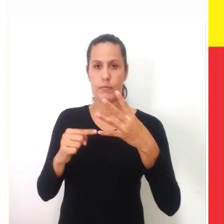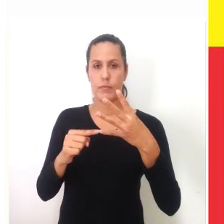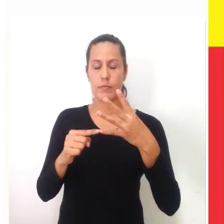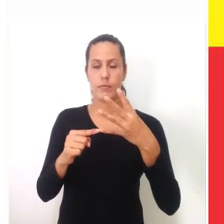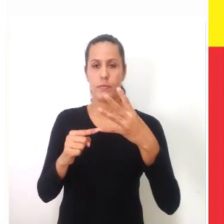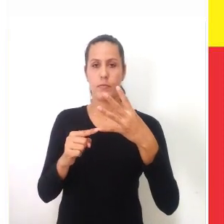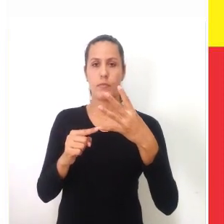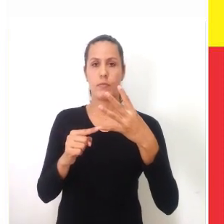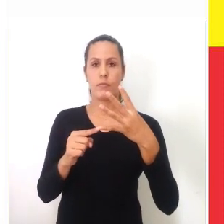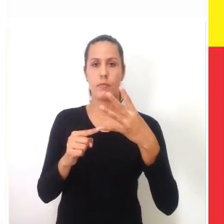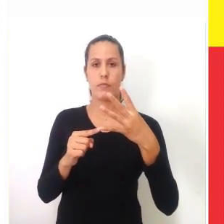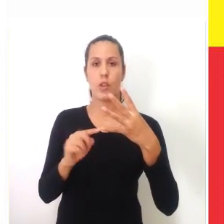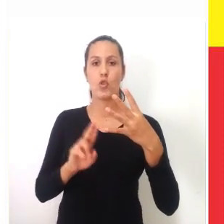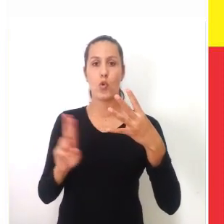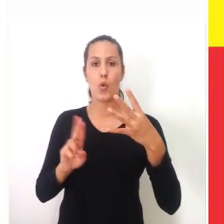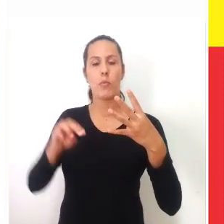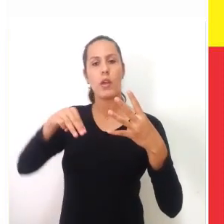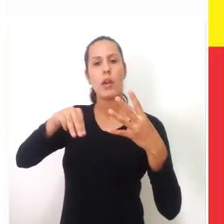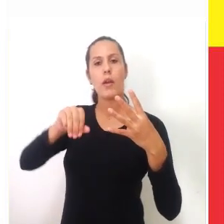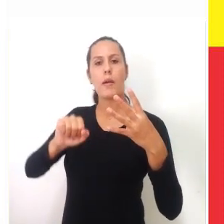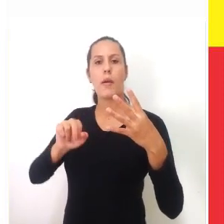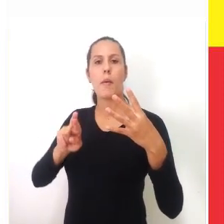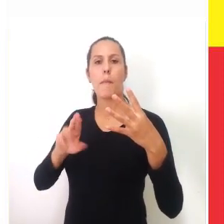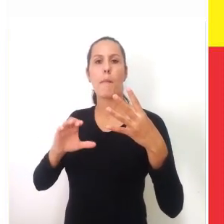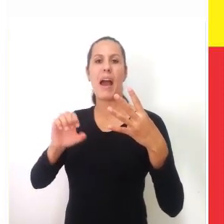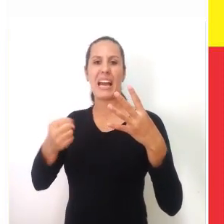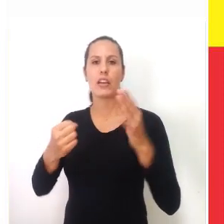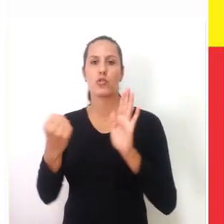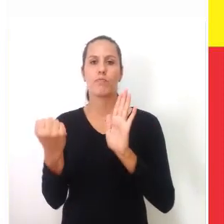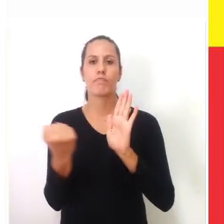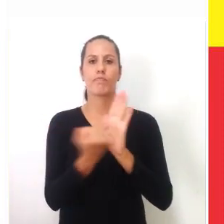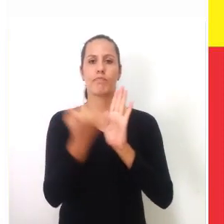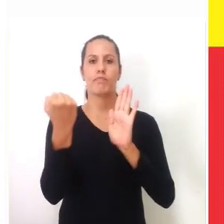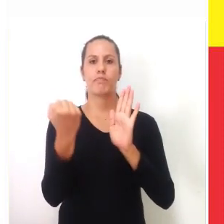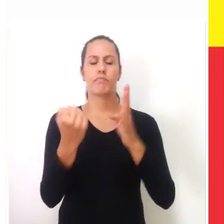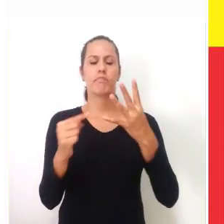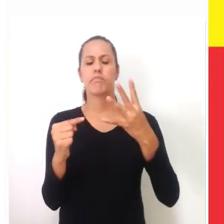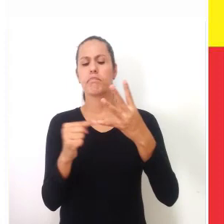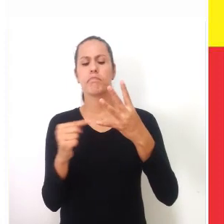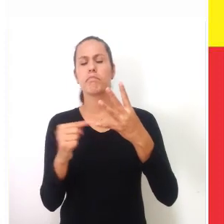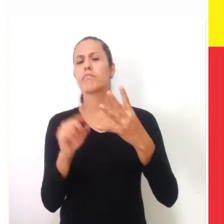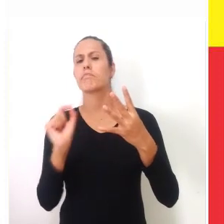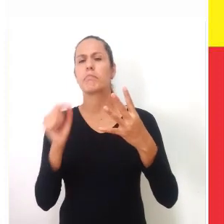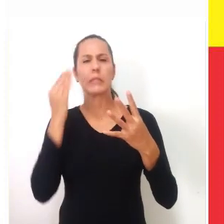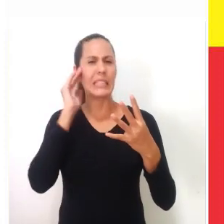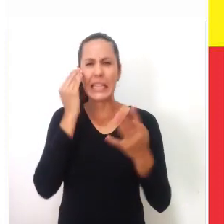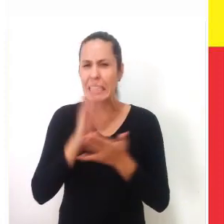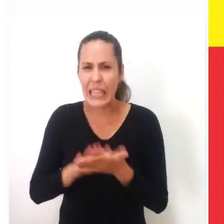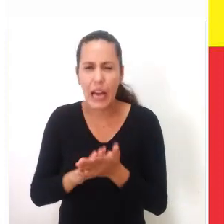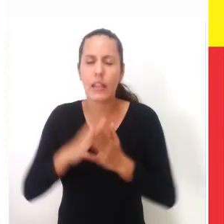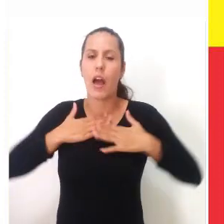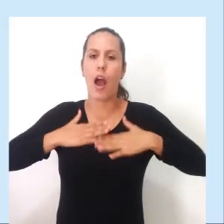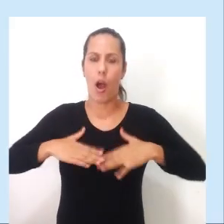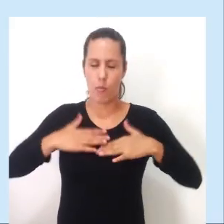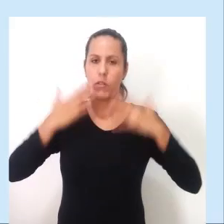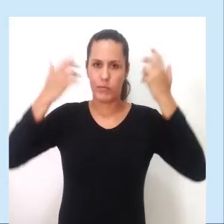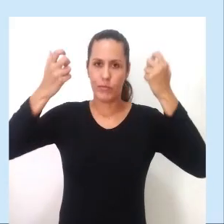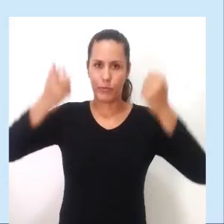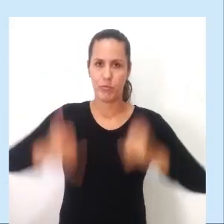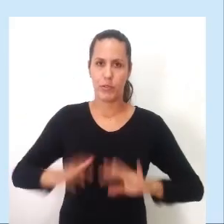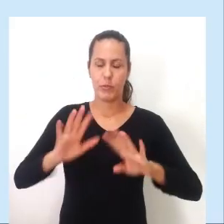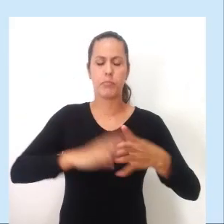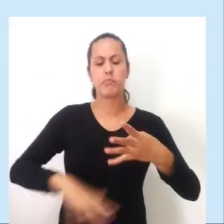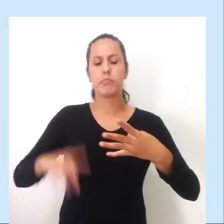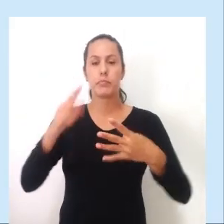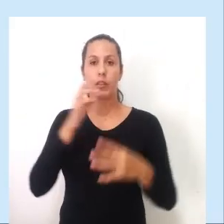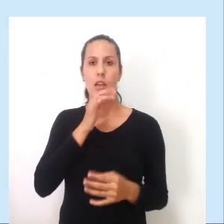fossilização a gente chama de marcas. Como assim? Não entendi nada. Vai entender agora.